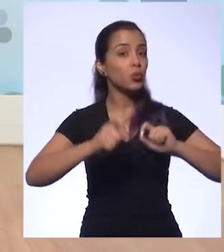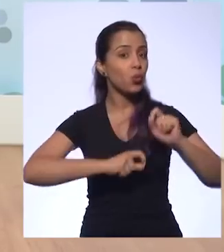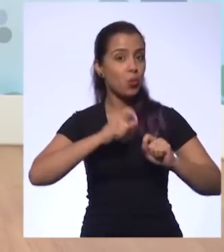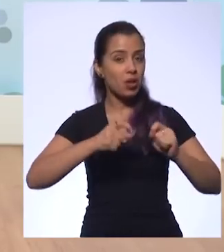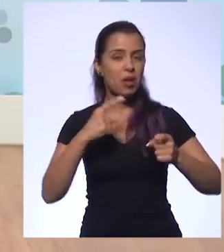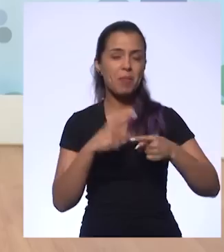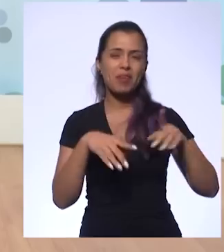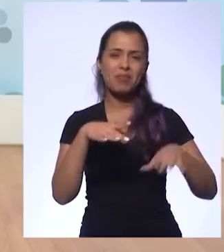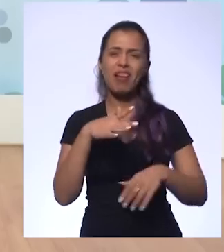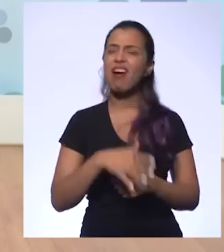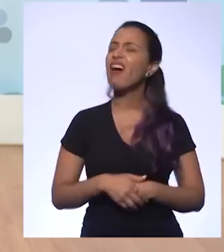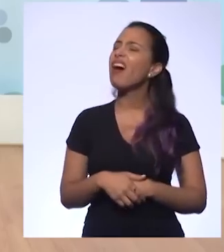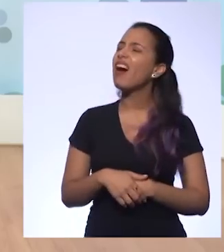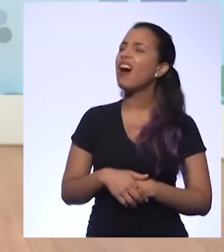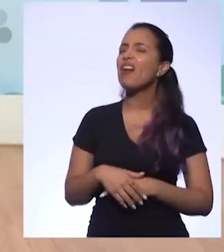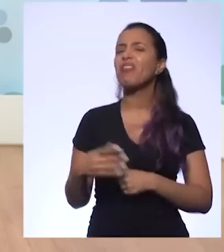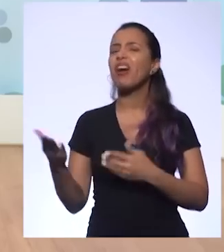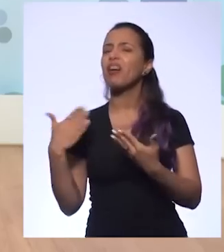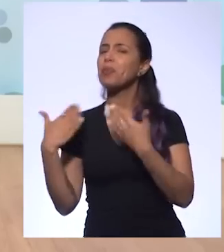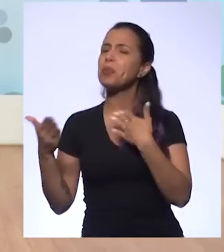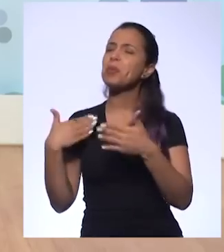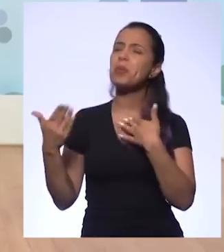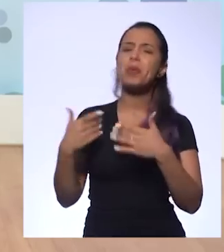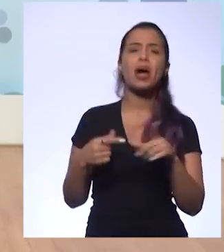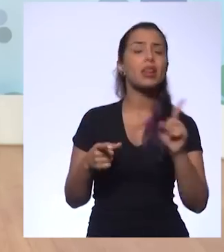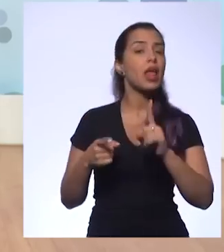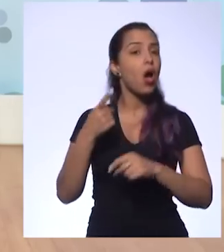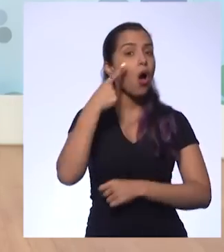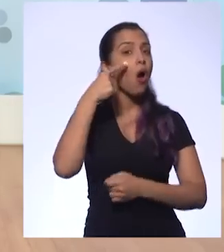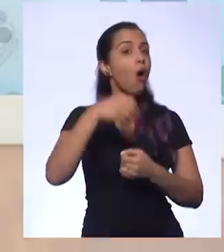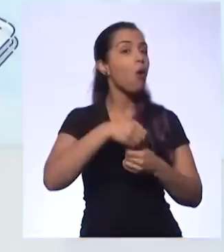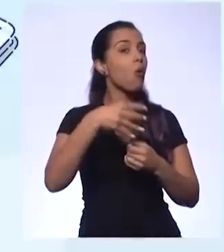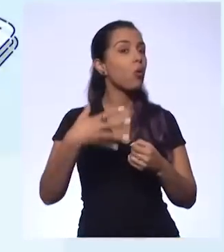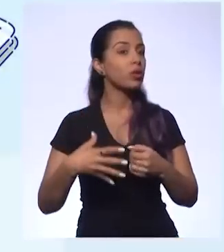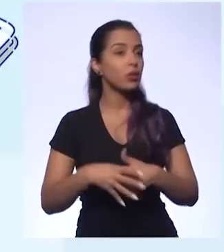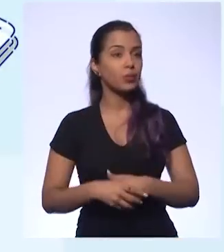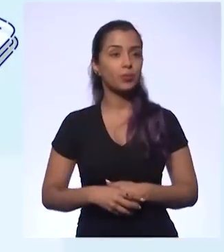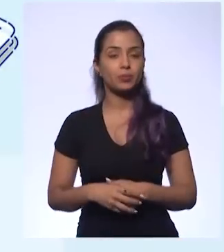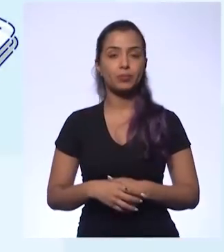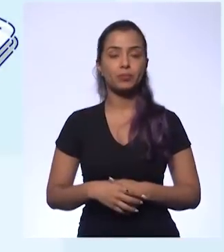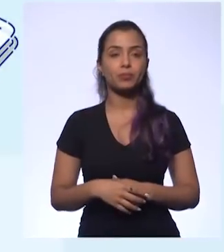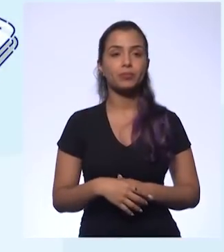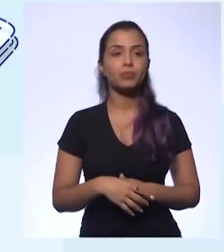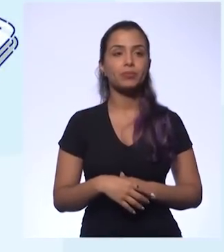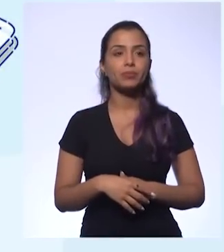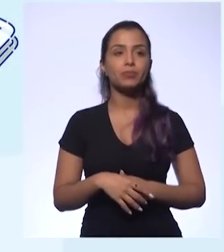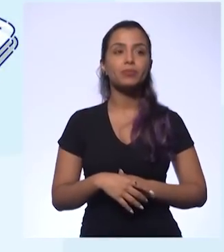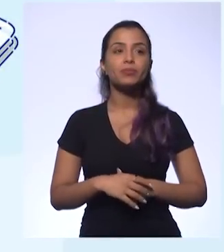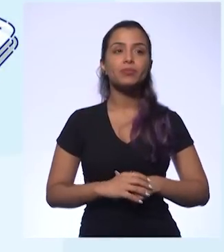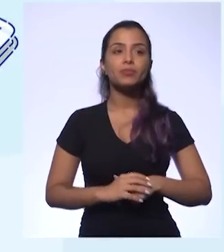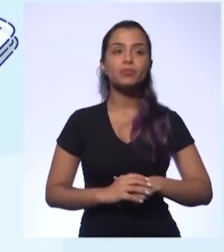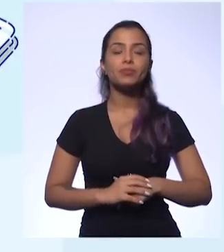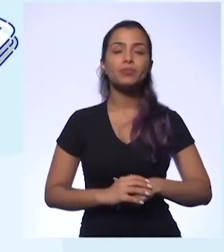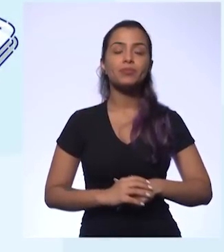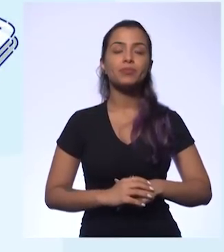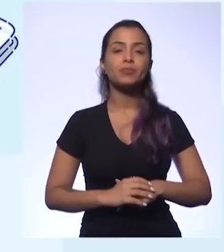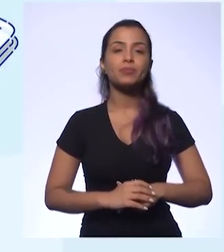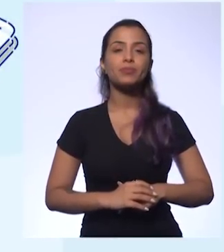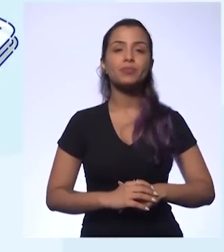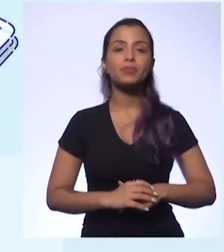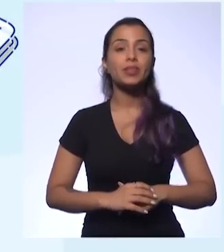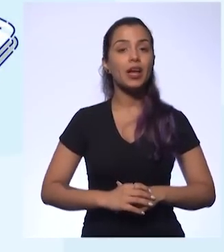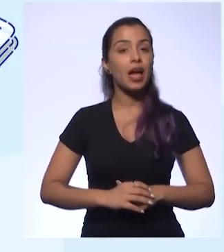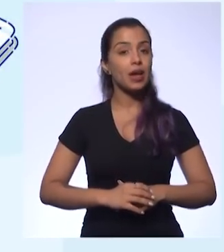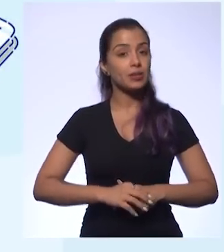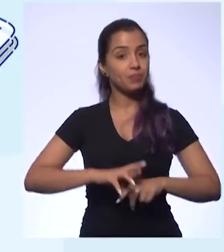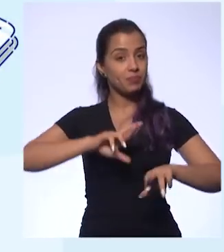falando, o Pro Rodrigo, a Pro Mônica ficou trocando ideia. Olha o conteúdo. Hoje nós discutimos, Oráculo, pô, eu fiz bonitinho isso aí, ó. Então nós